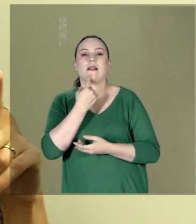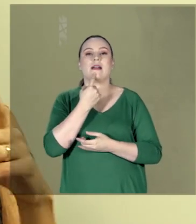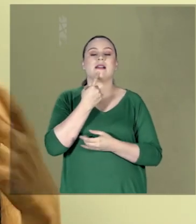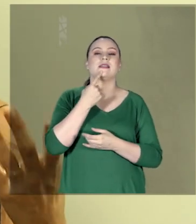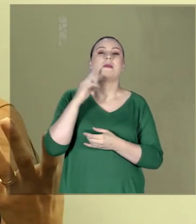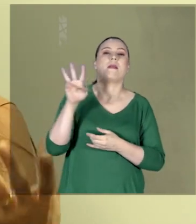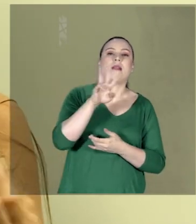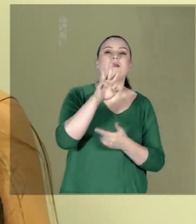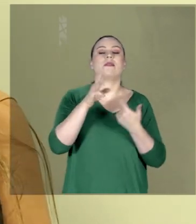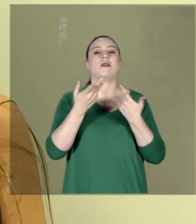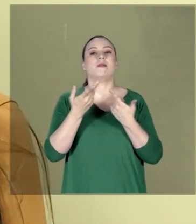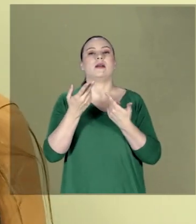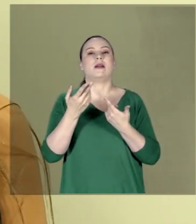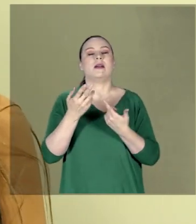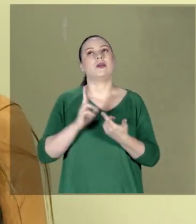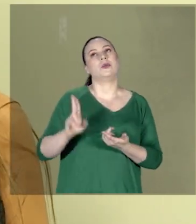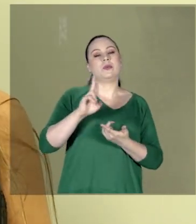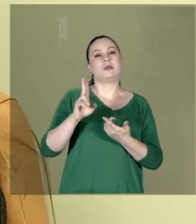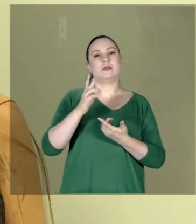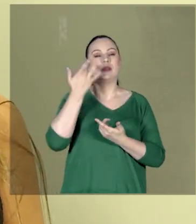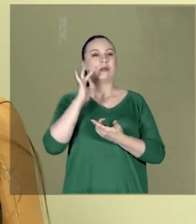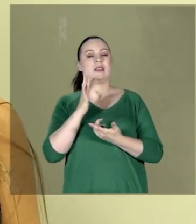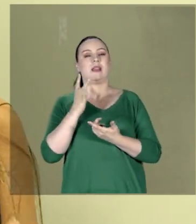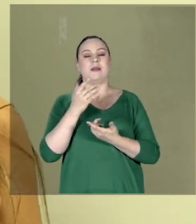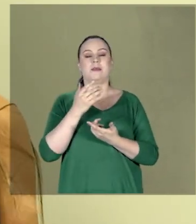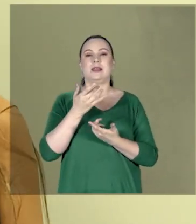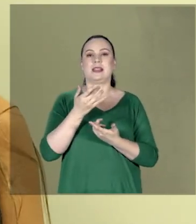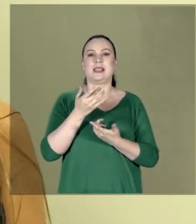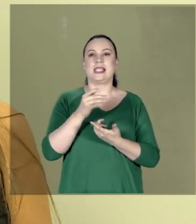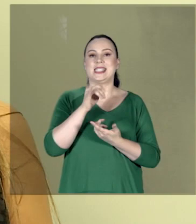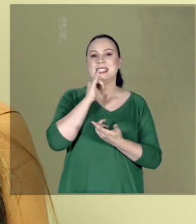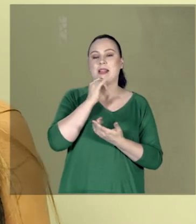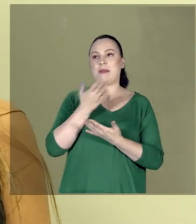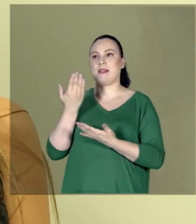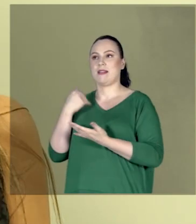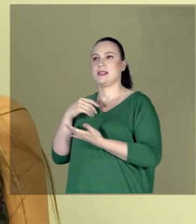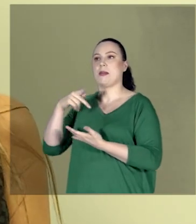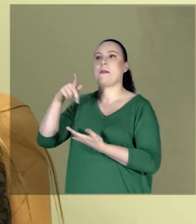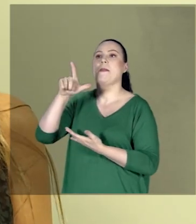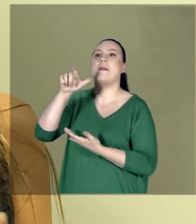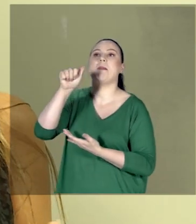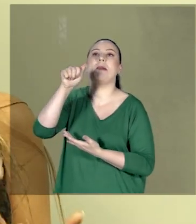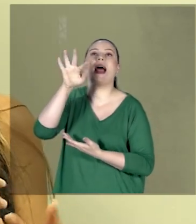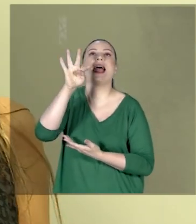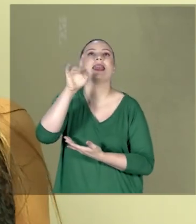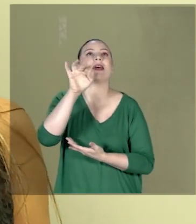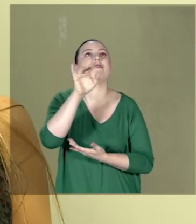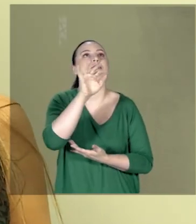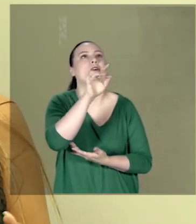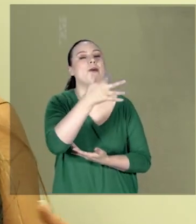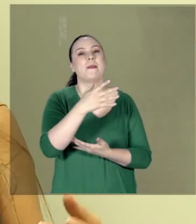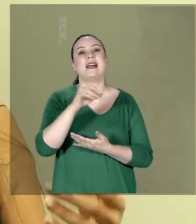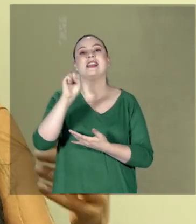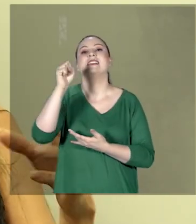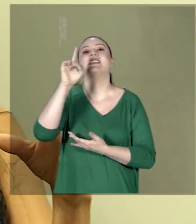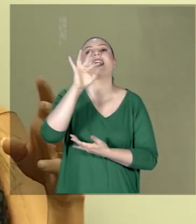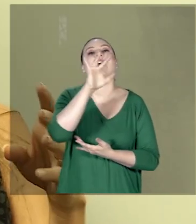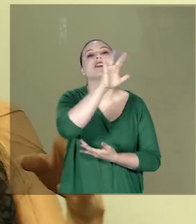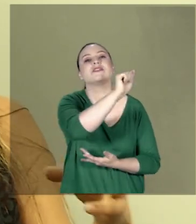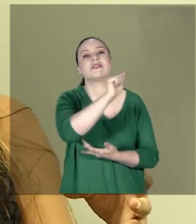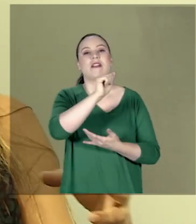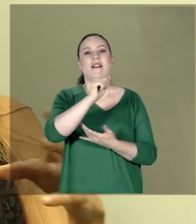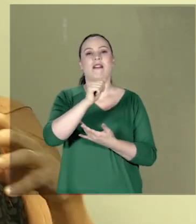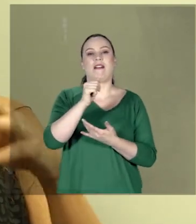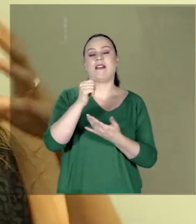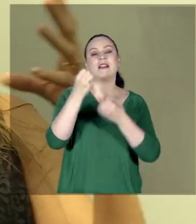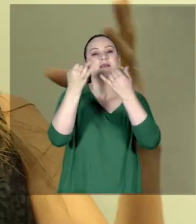plataforma, então são coisas que a gente usa, mas que às vezes não sabe, que numa situação, antes eu escreveria a plataforma, ou